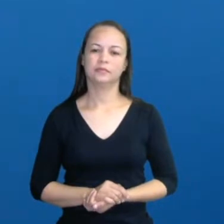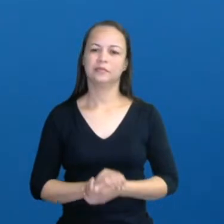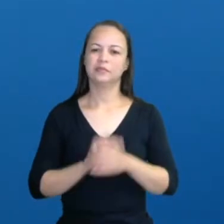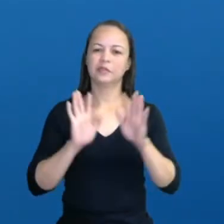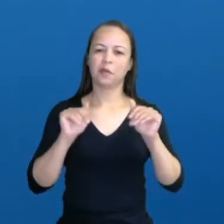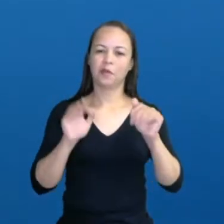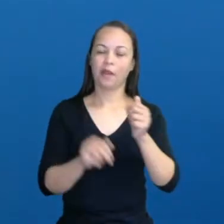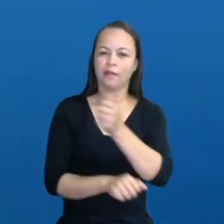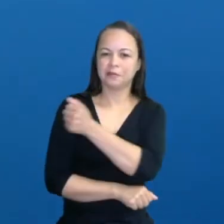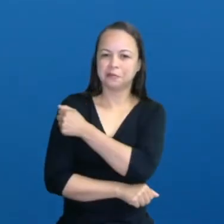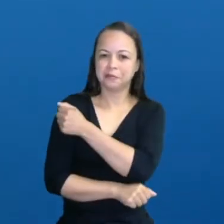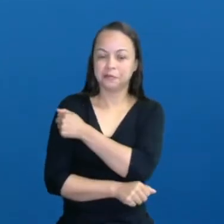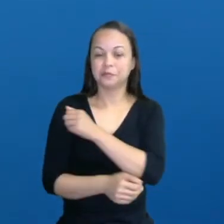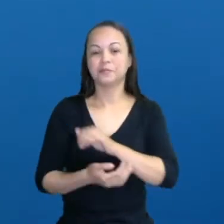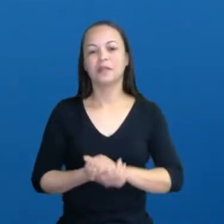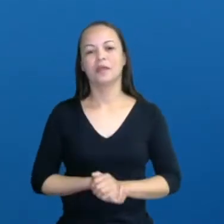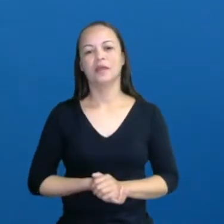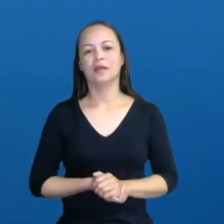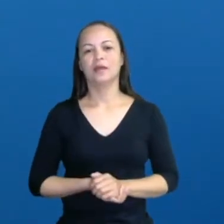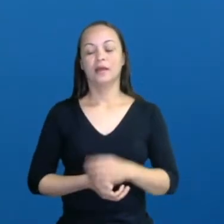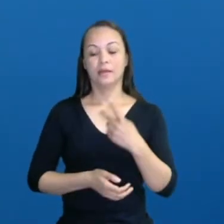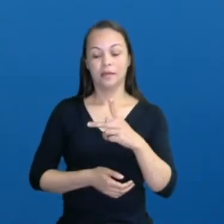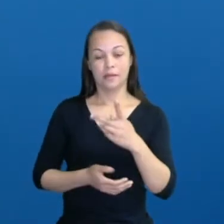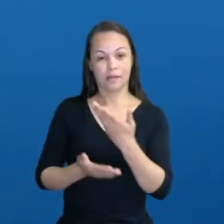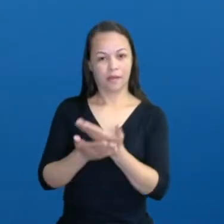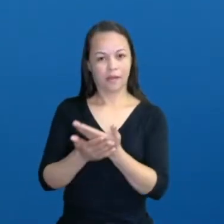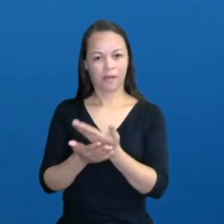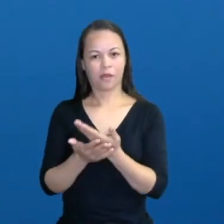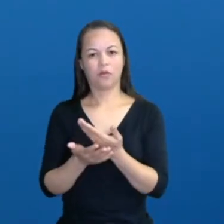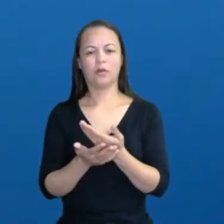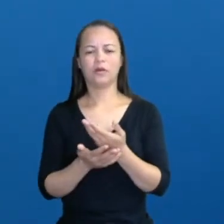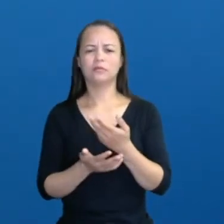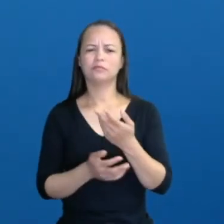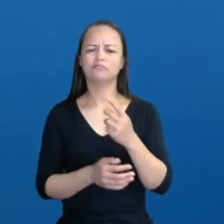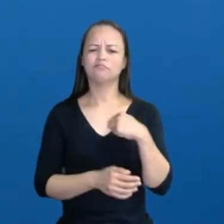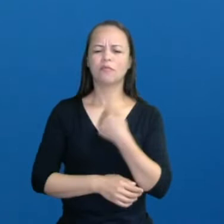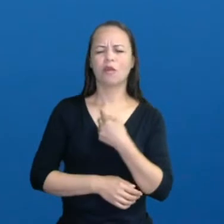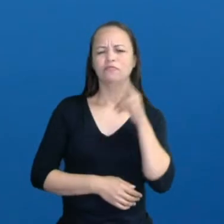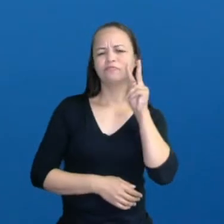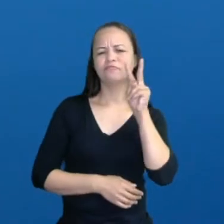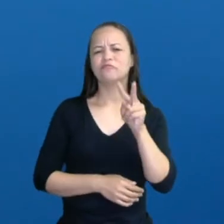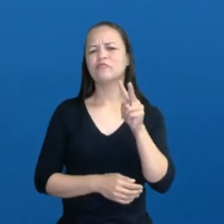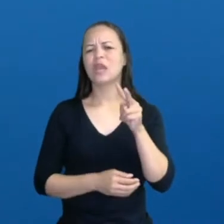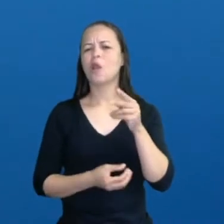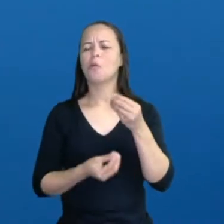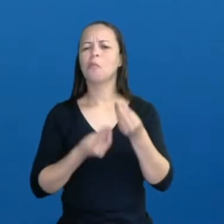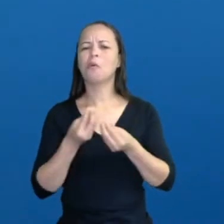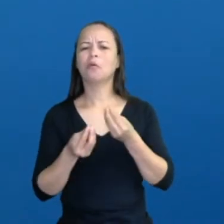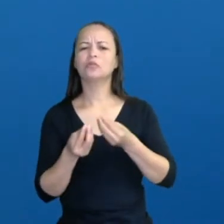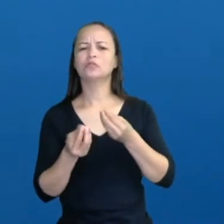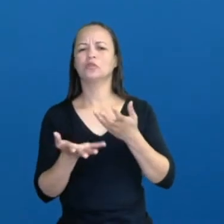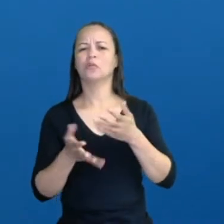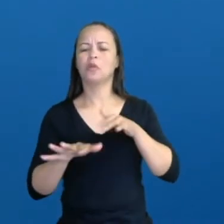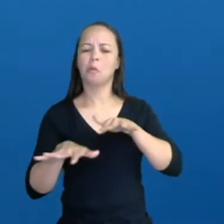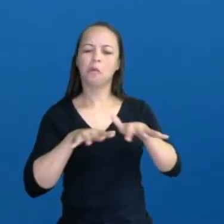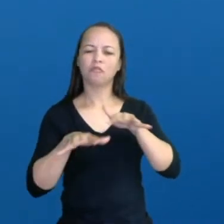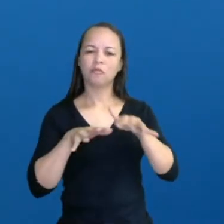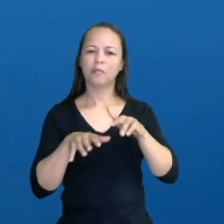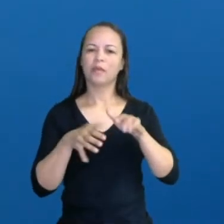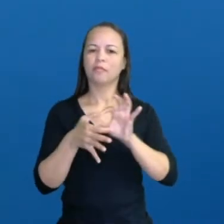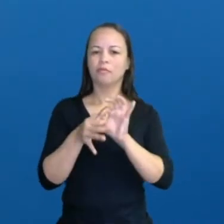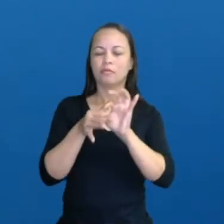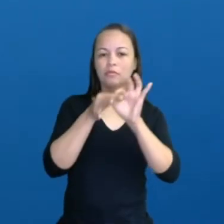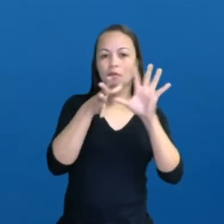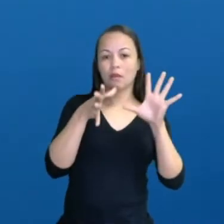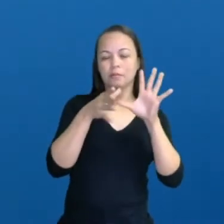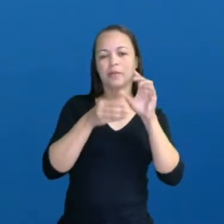Olá, pessoal! Nesta aula, nós vamos ver um pouco sobre os movimentos liberais que aconteceram no